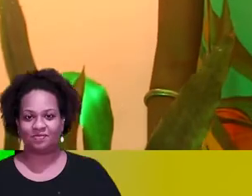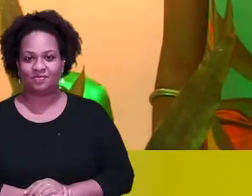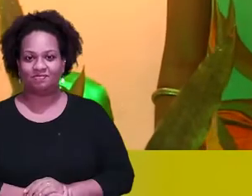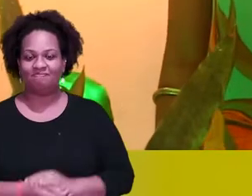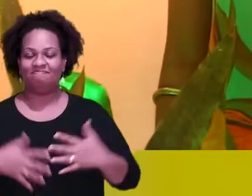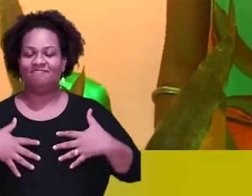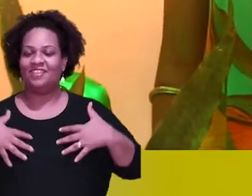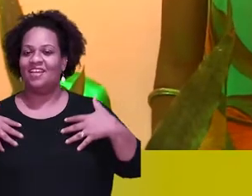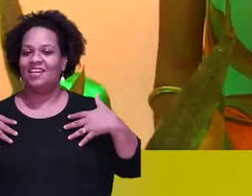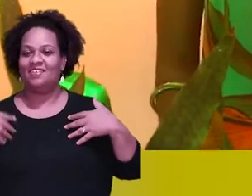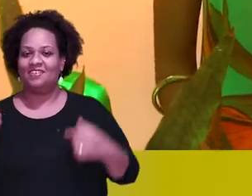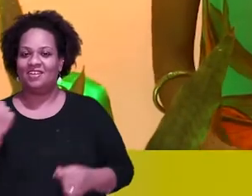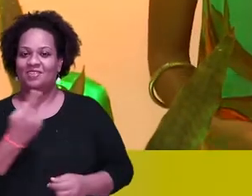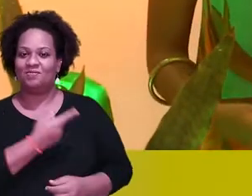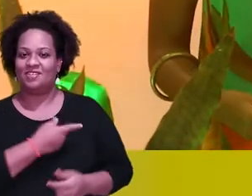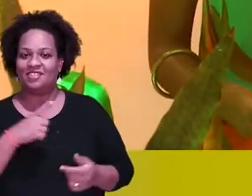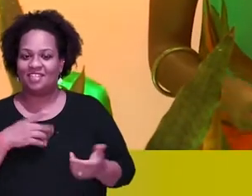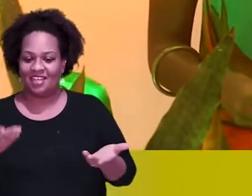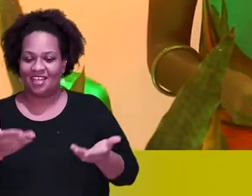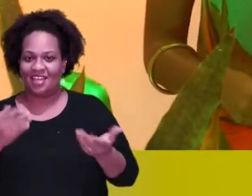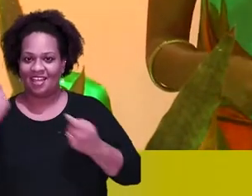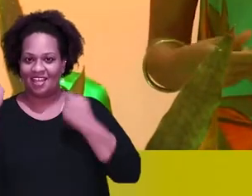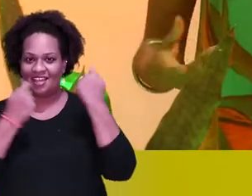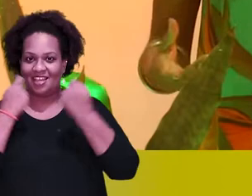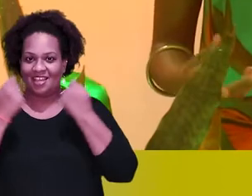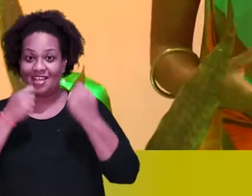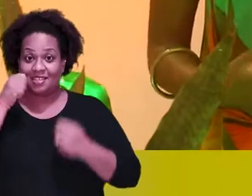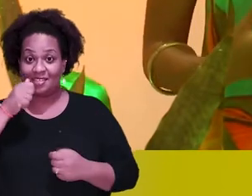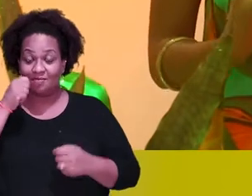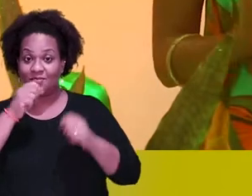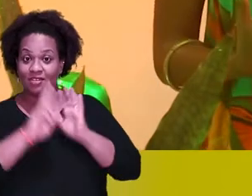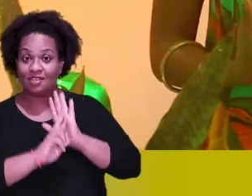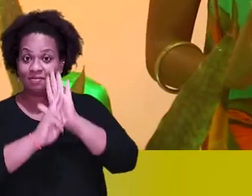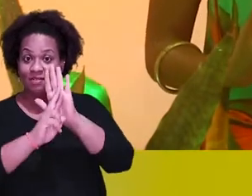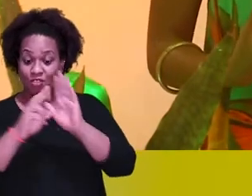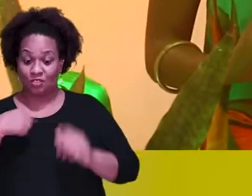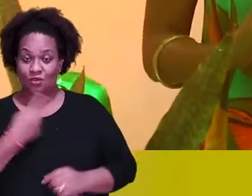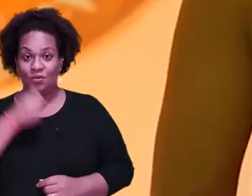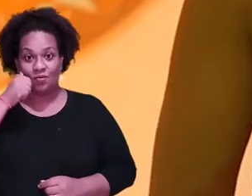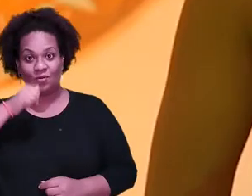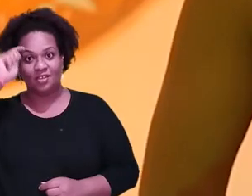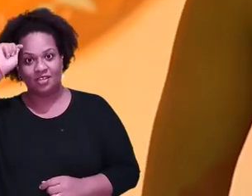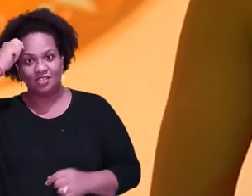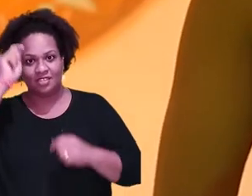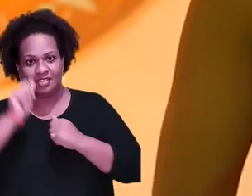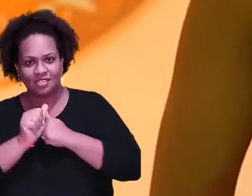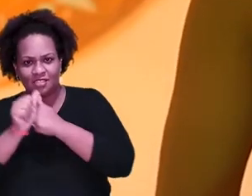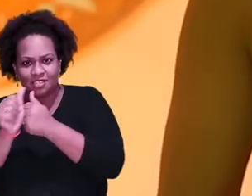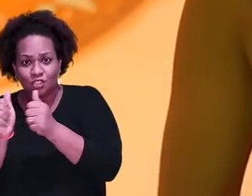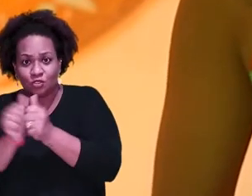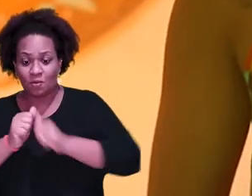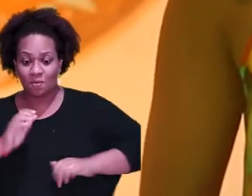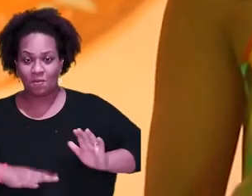É uma honra para nós receber Isaá nessa edição do festival, essa mulher que representa todas nós mulheres negras. Acompanhada de Aisha